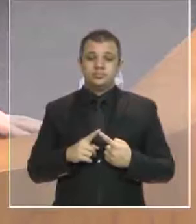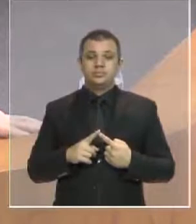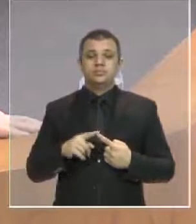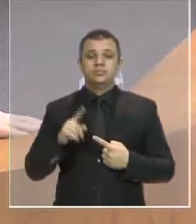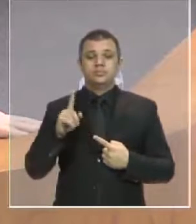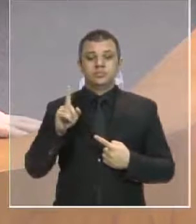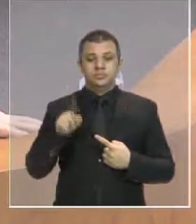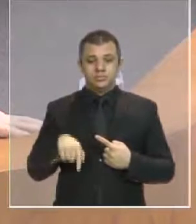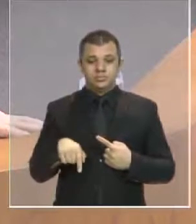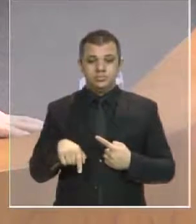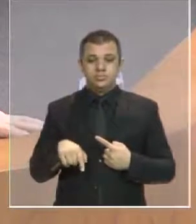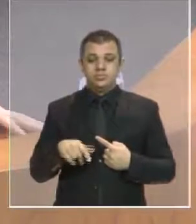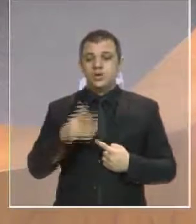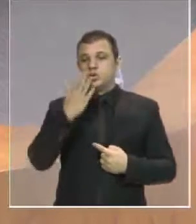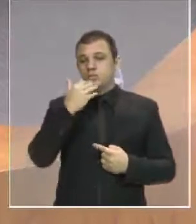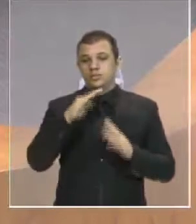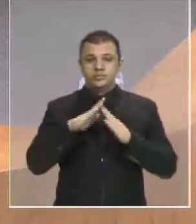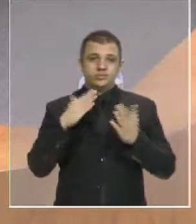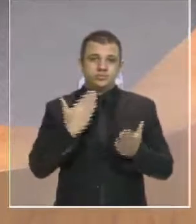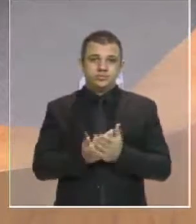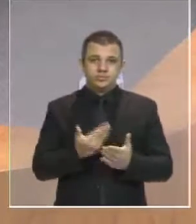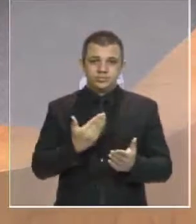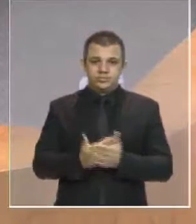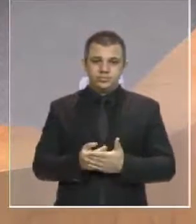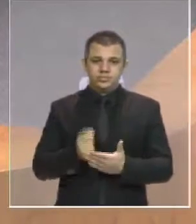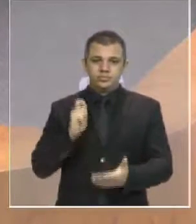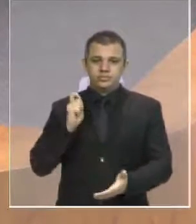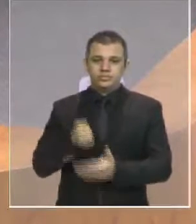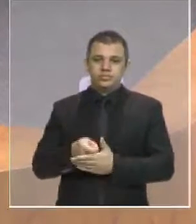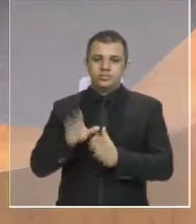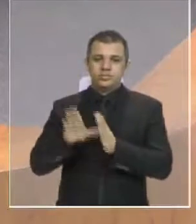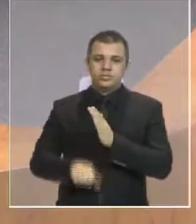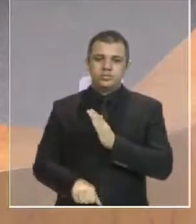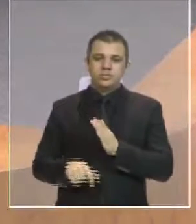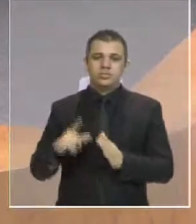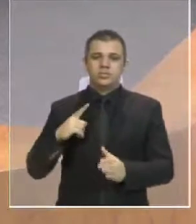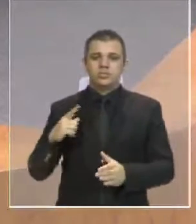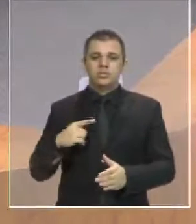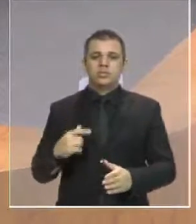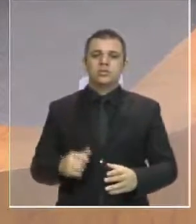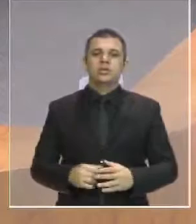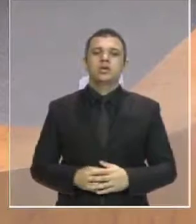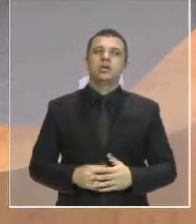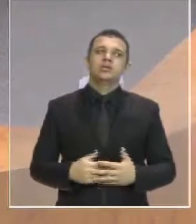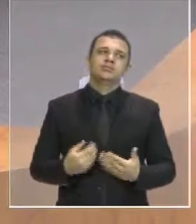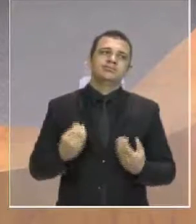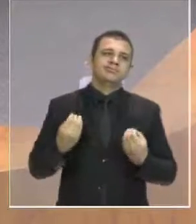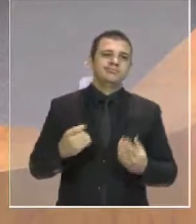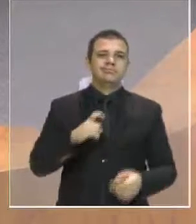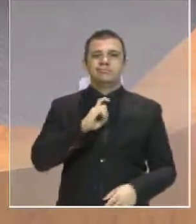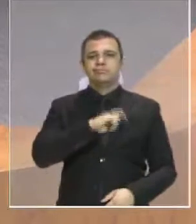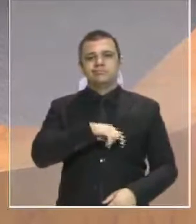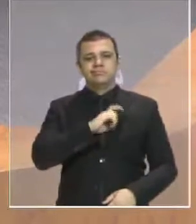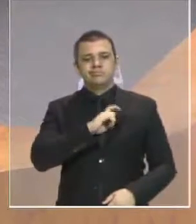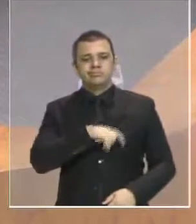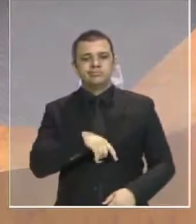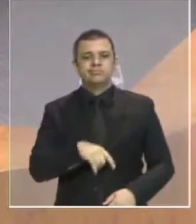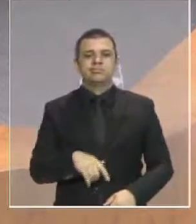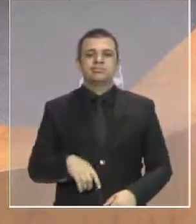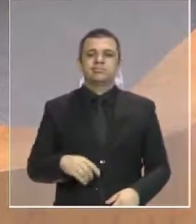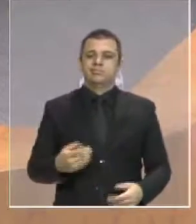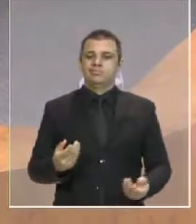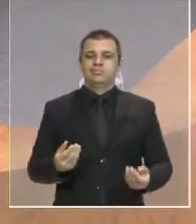superfaturamento de merenda escolar. Gente, é uma maldade, é uma